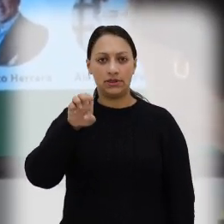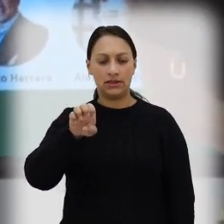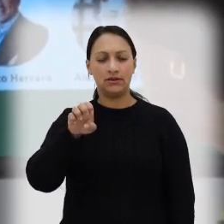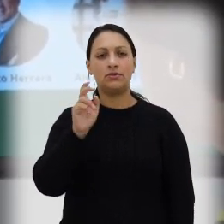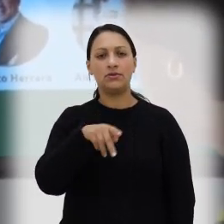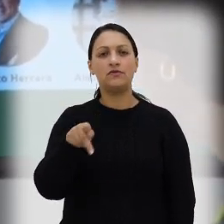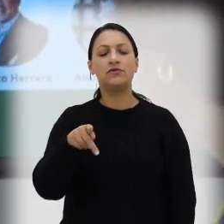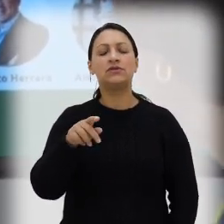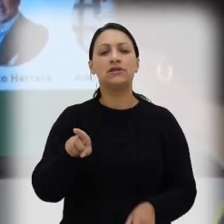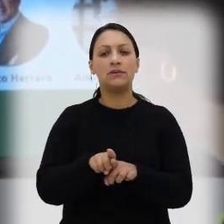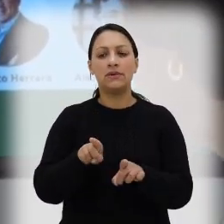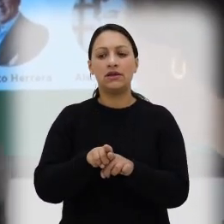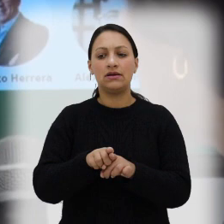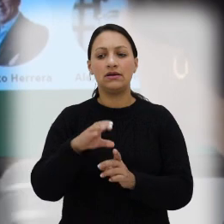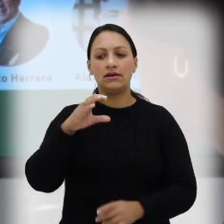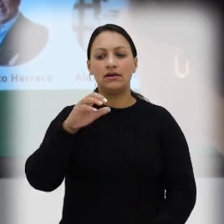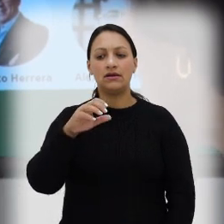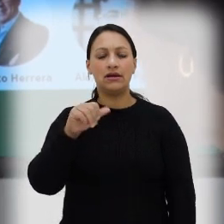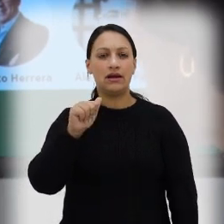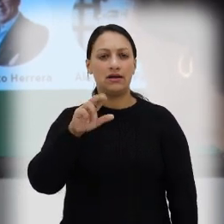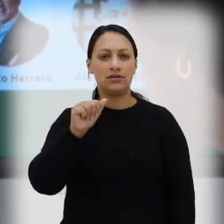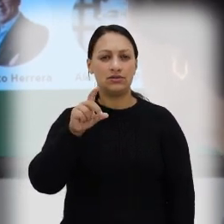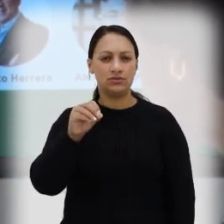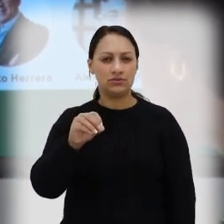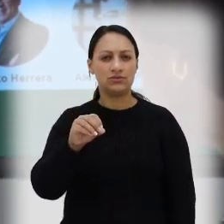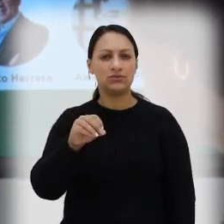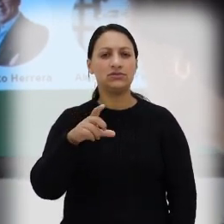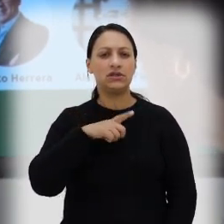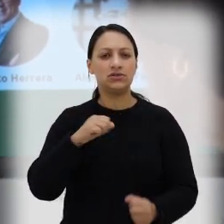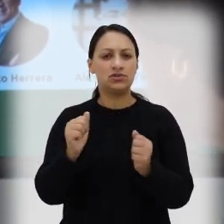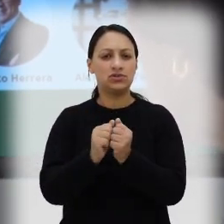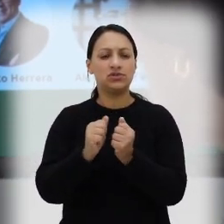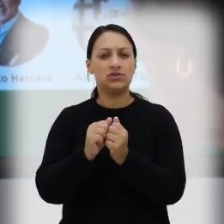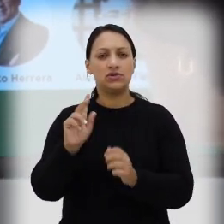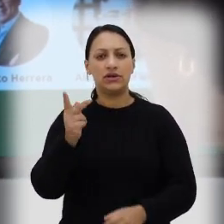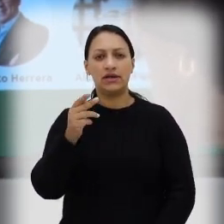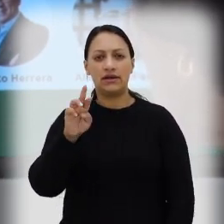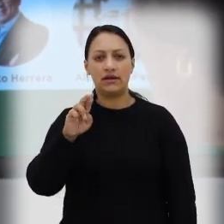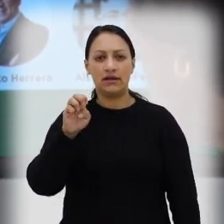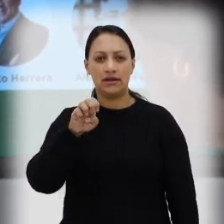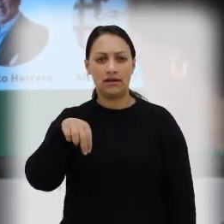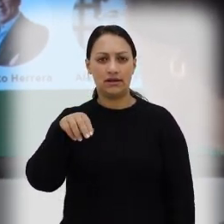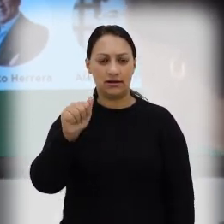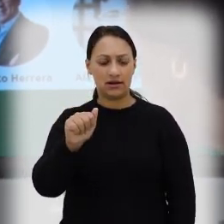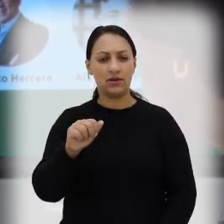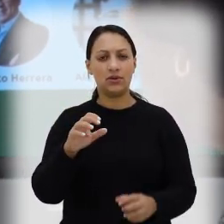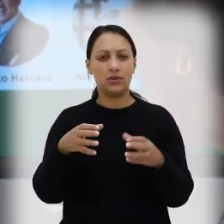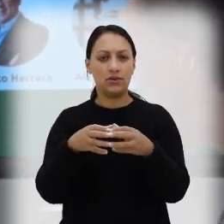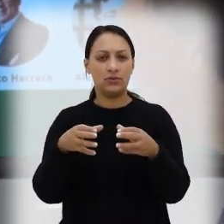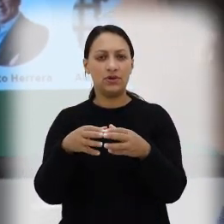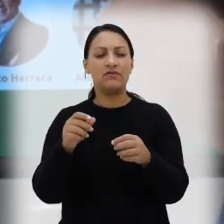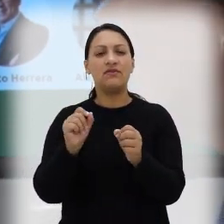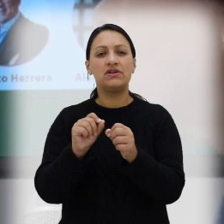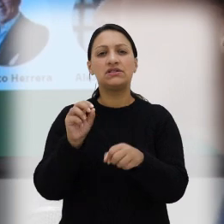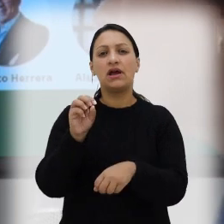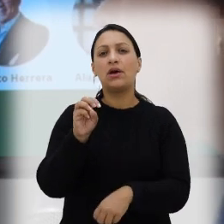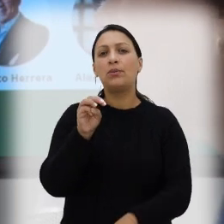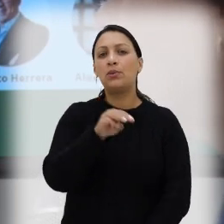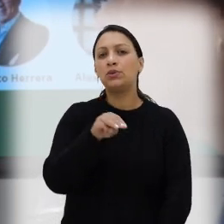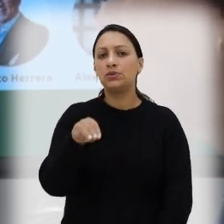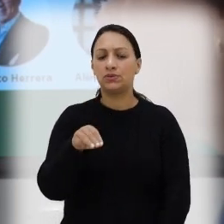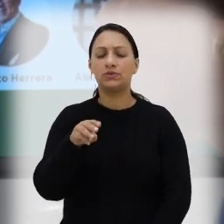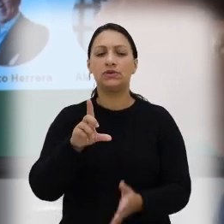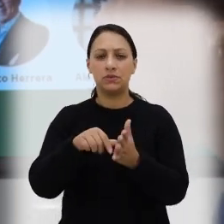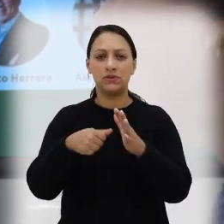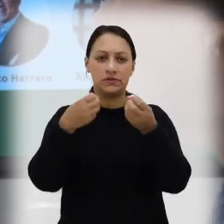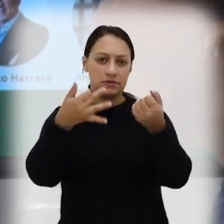e o Jefferson. E junto com o Herrera, ali, eles são do time que vão fazer um monitoramento. A gente vai